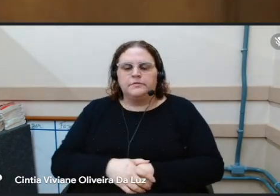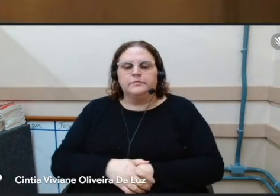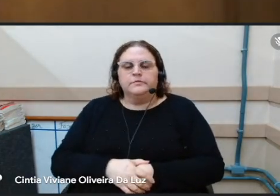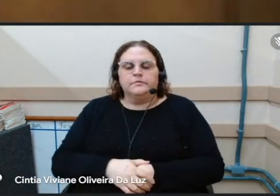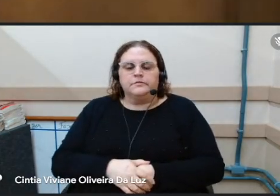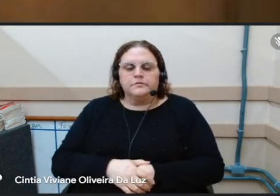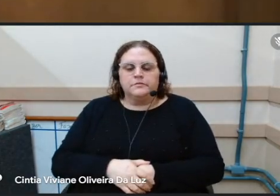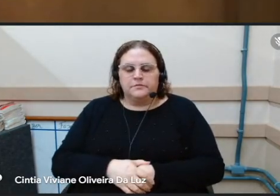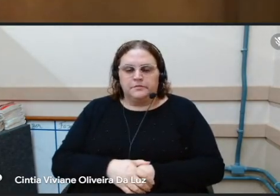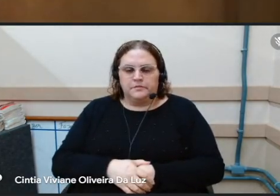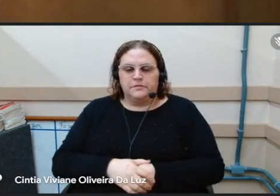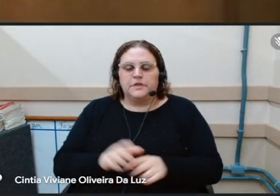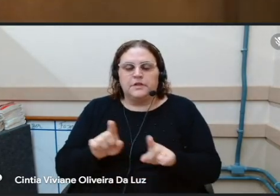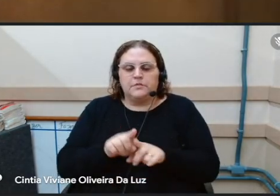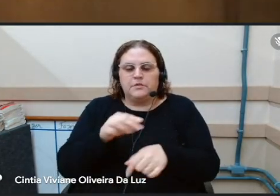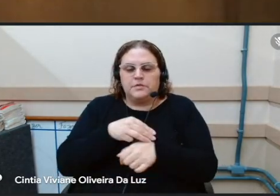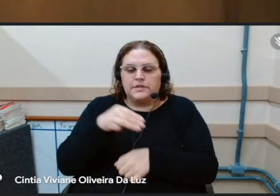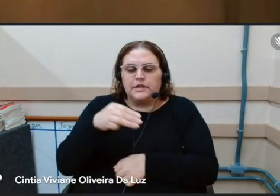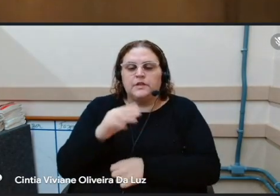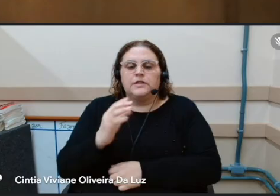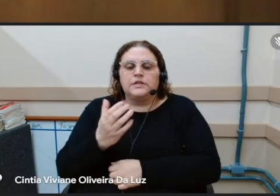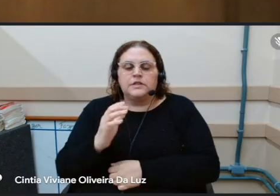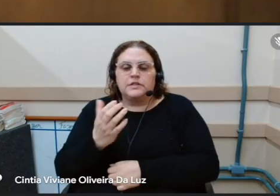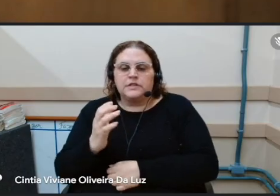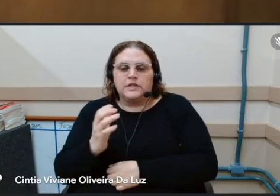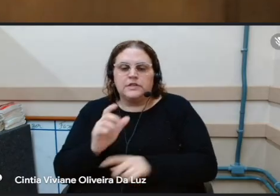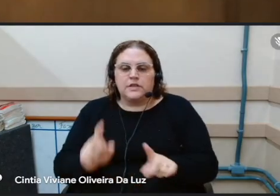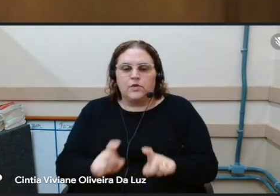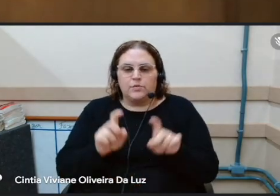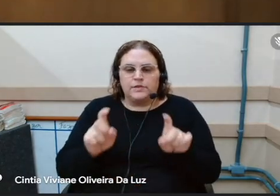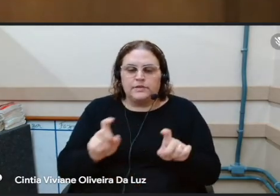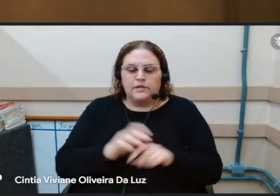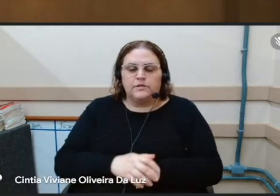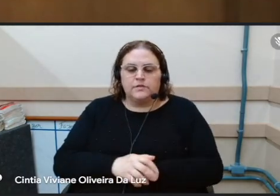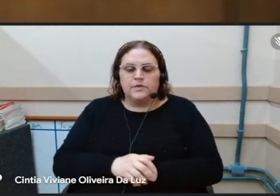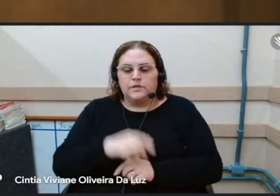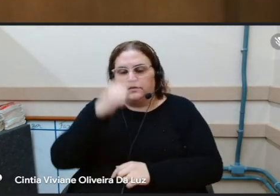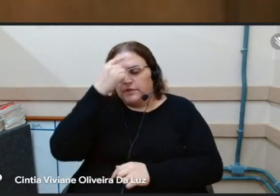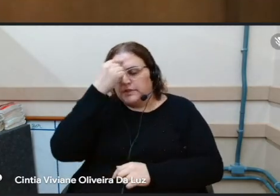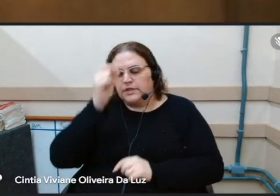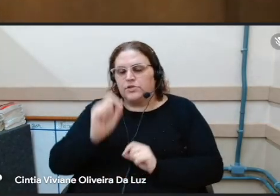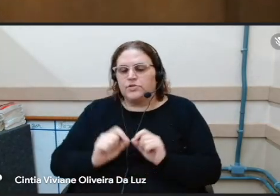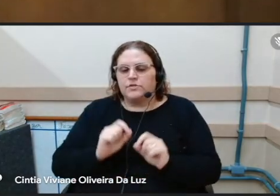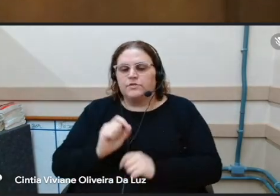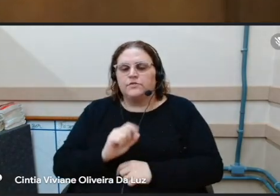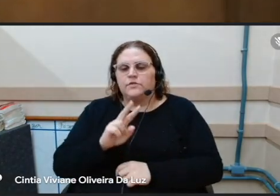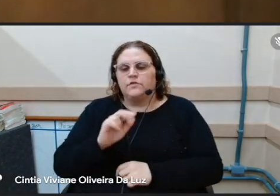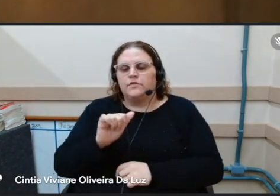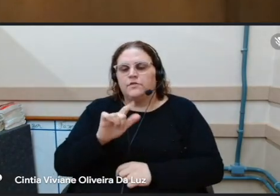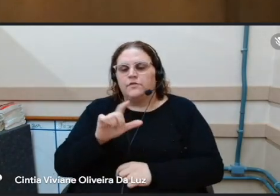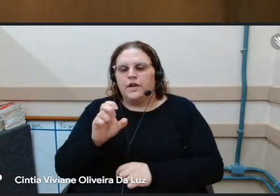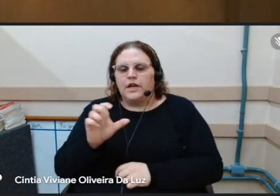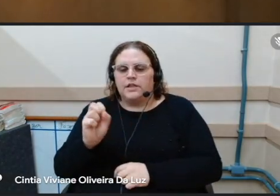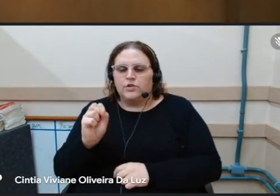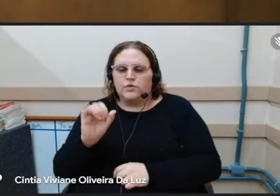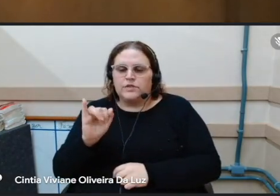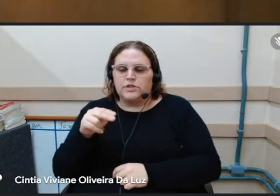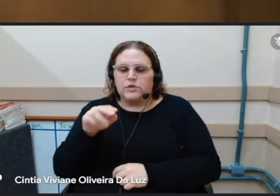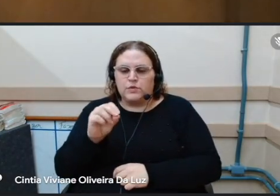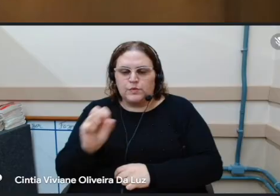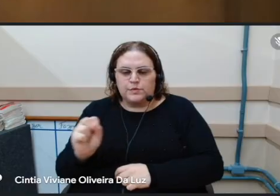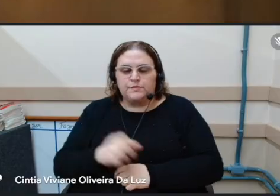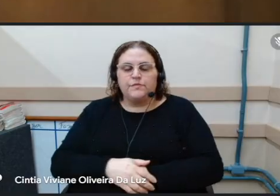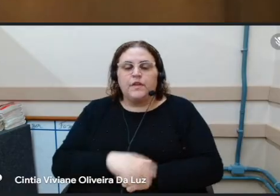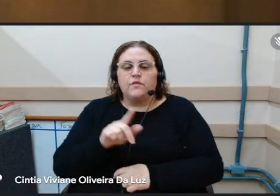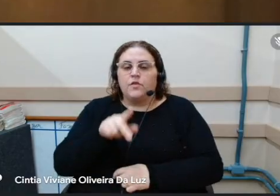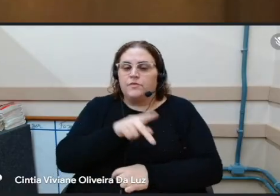Sul e mestrado em ciências da comunicação pela Universidade do Vale do Rio dos Sinos foi professor do